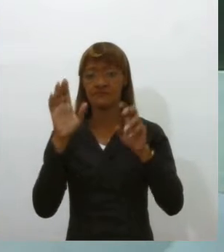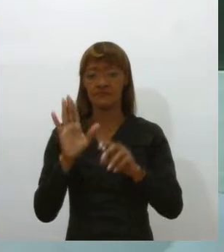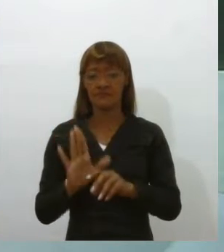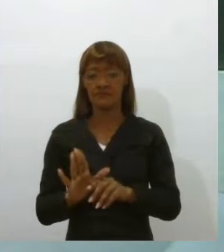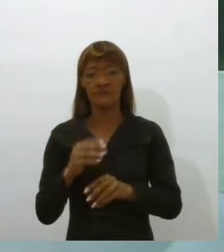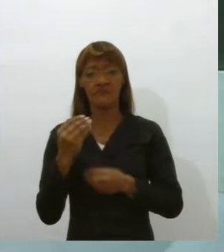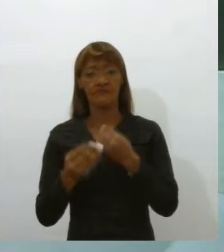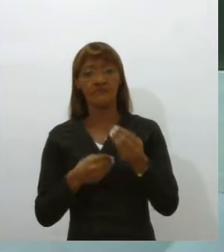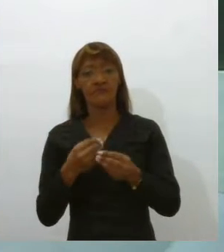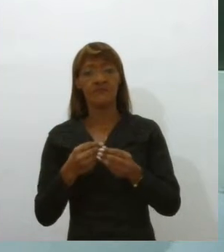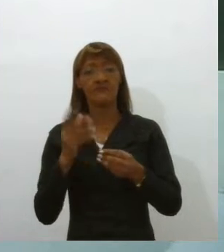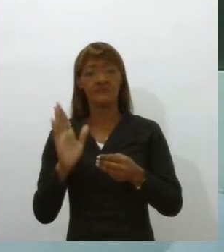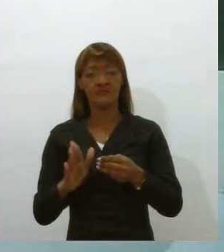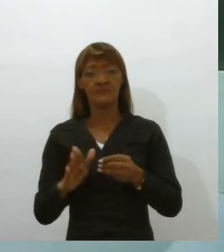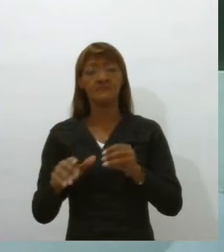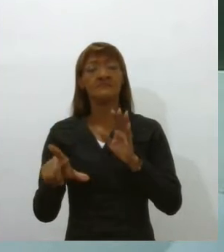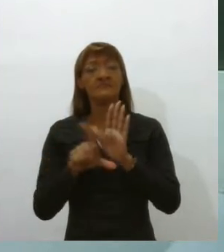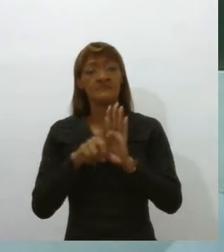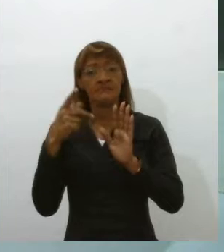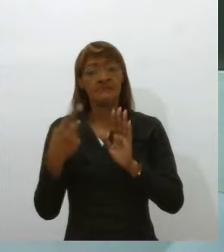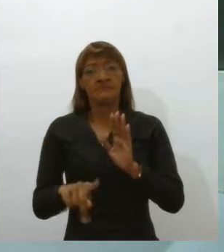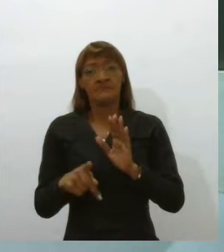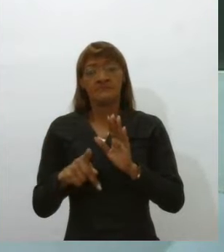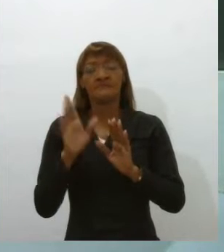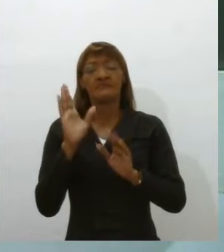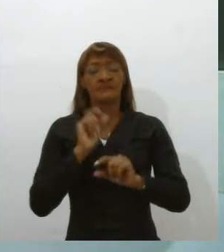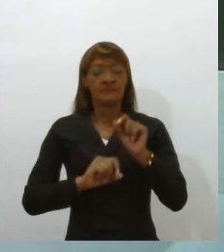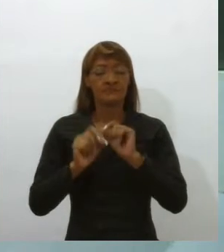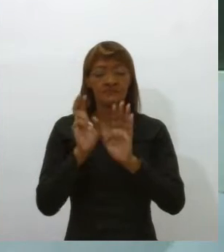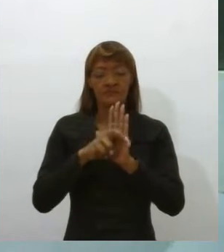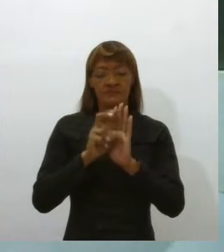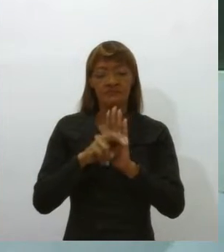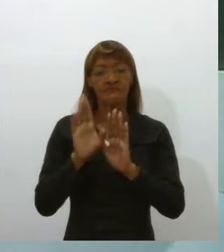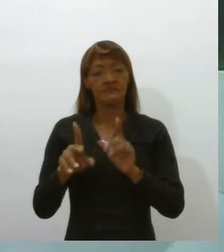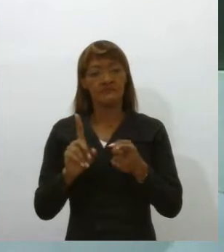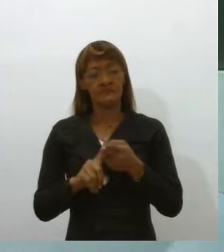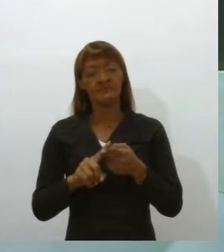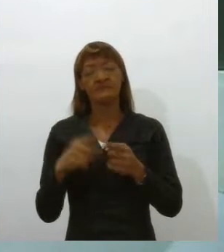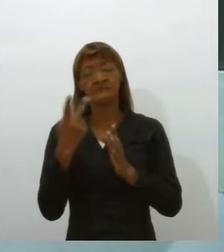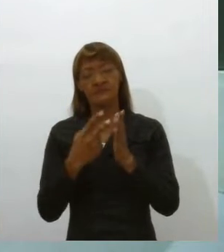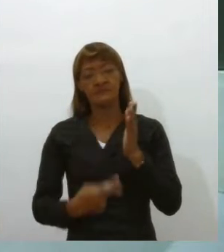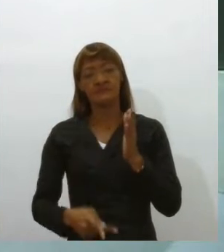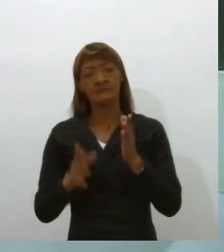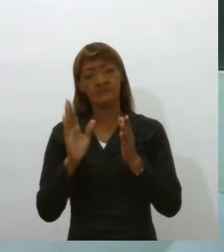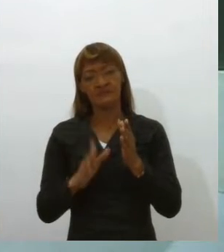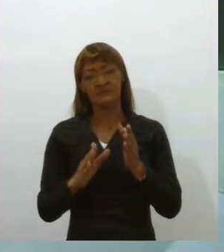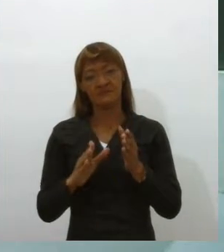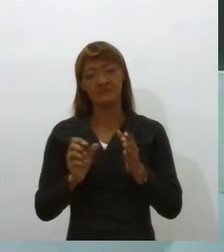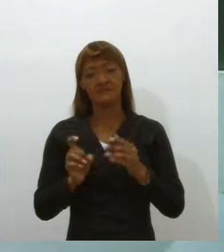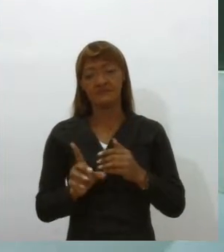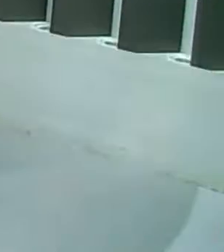profissão de corretor de imóveis, a Lei Maria da Penha Virtual e o projeto de unificação das carreiras do